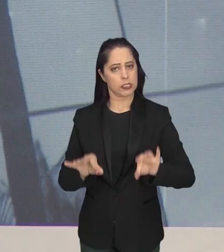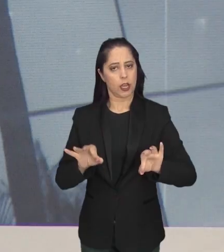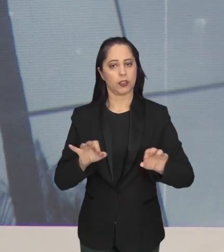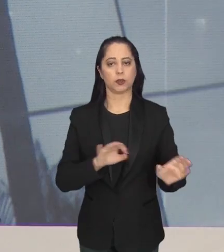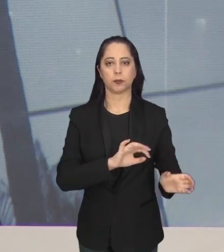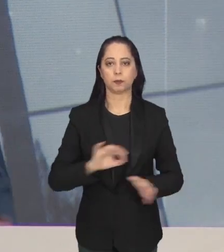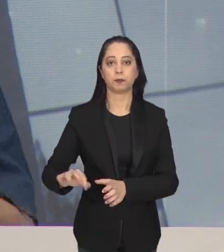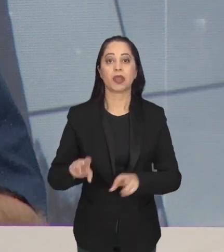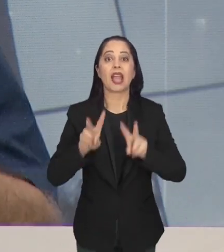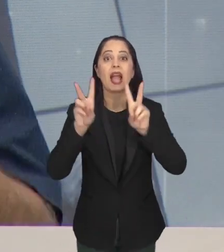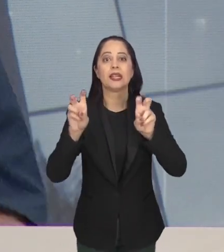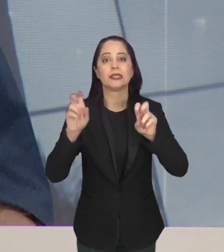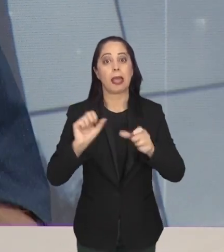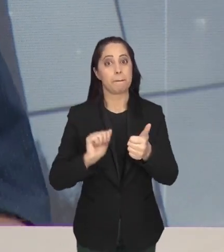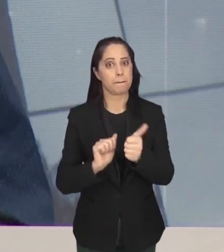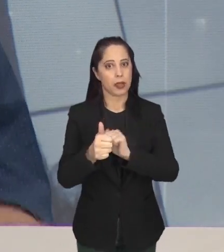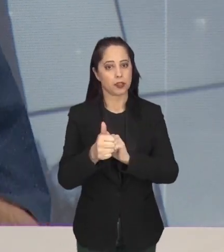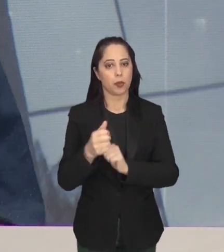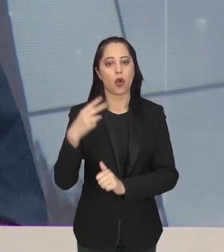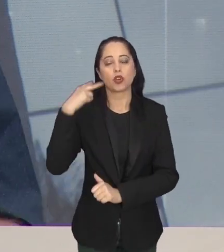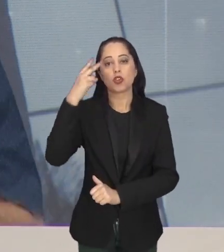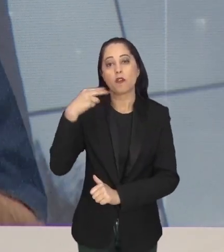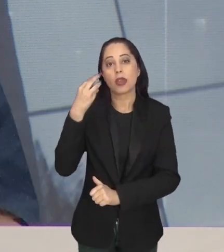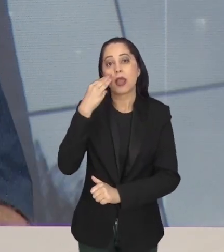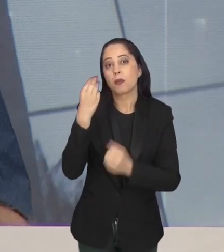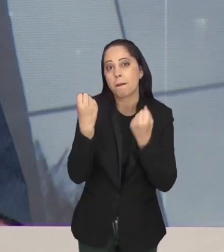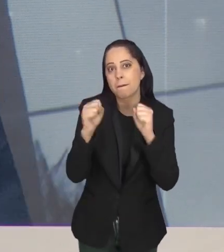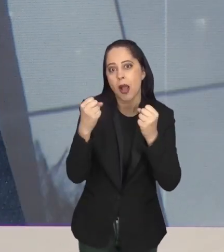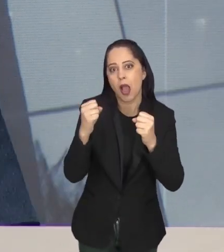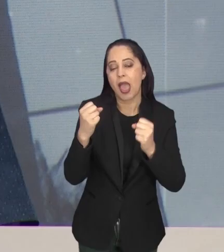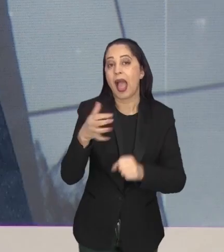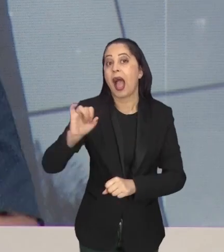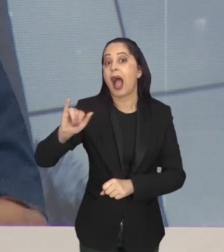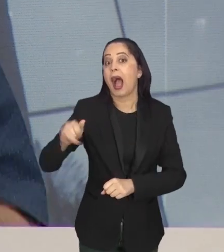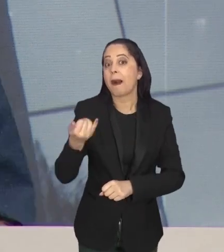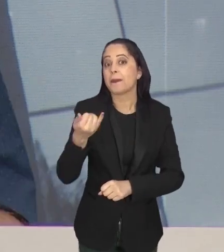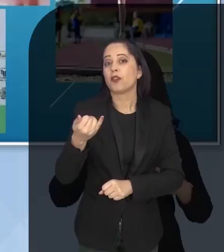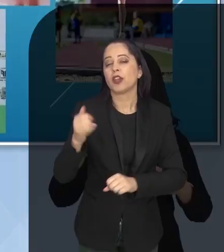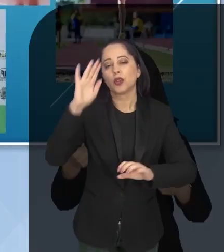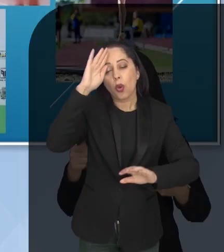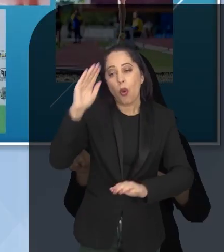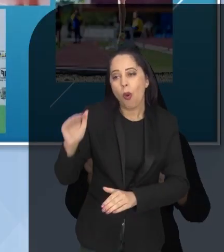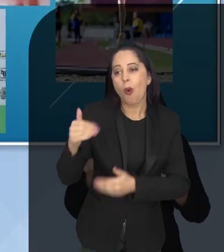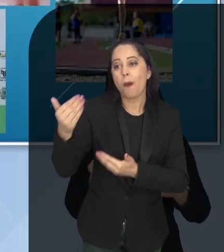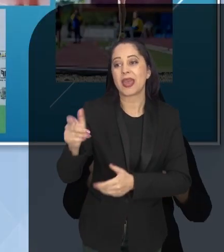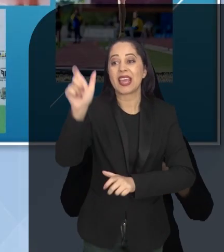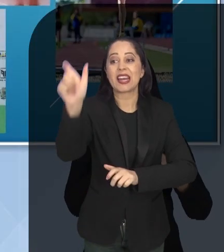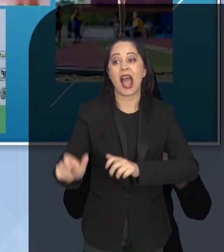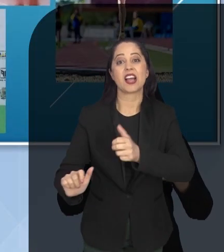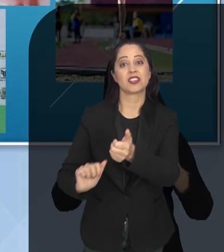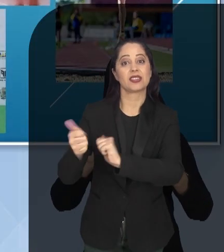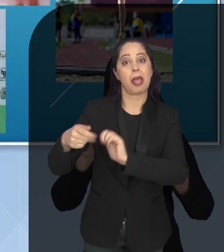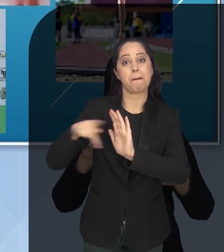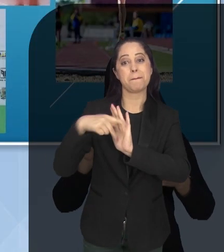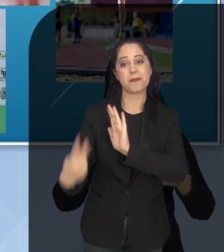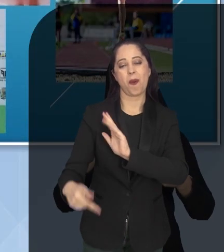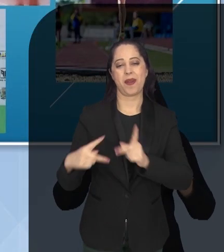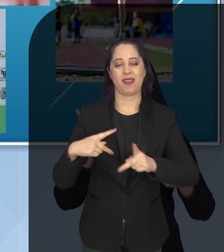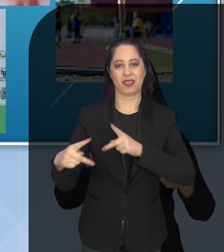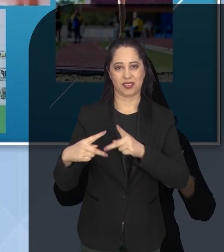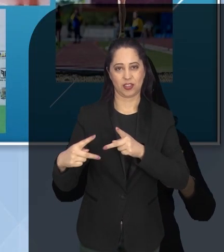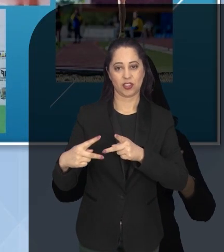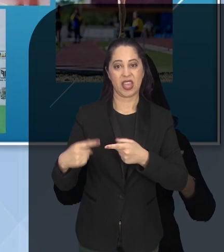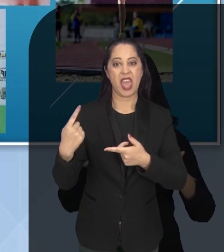inteligente. Sobre o esporte, o vereador Marcão aproveitou o período de pinga-fogo para homenagear atletas do